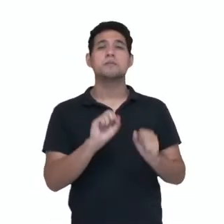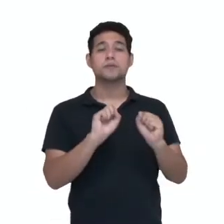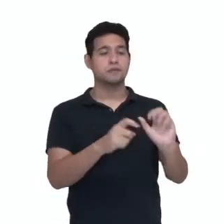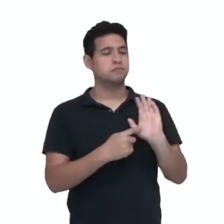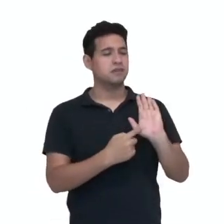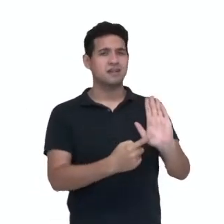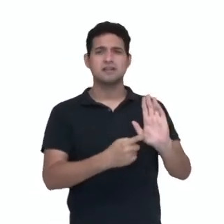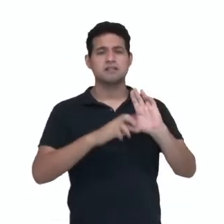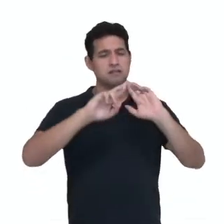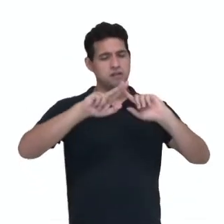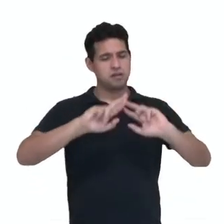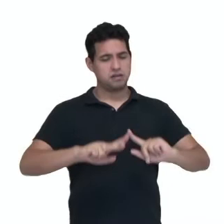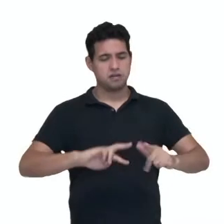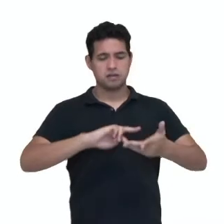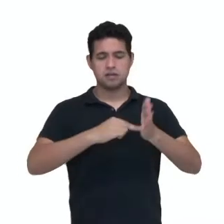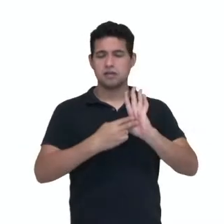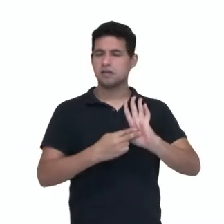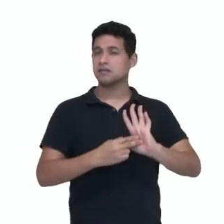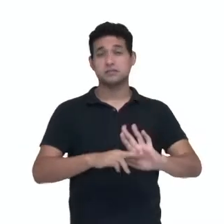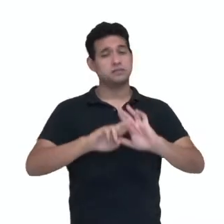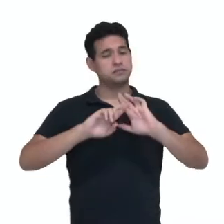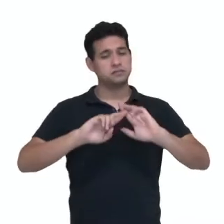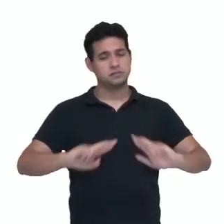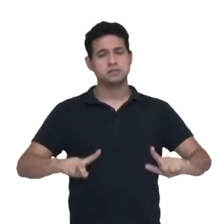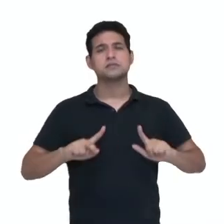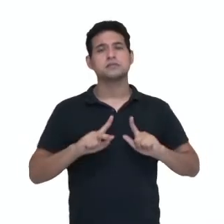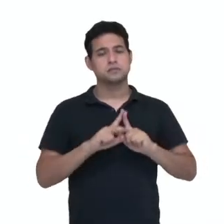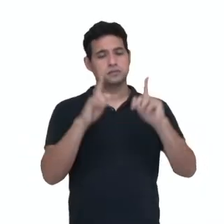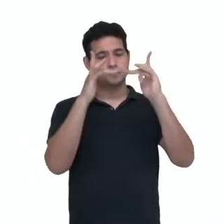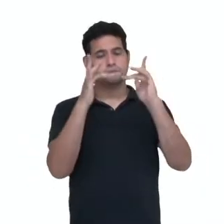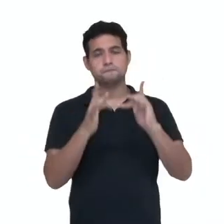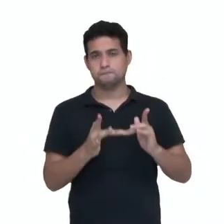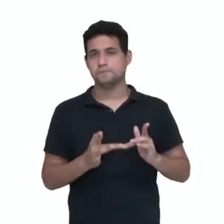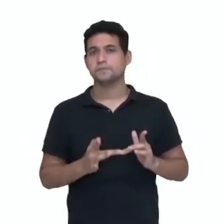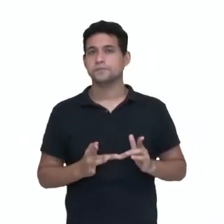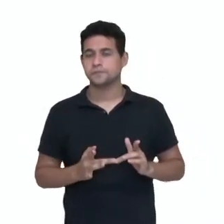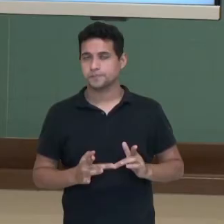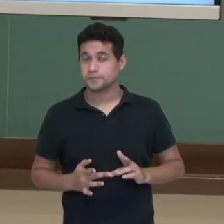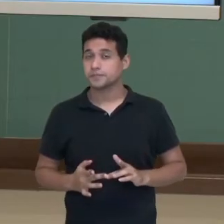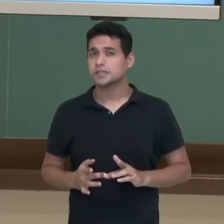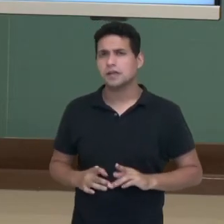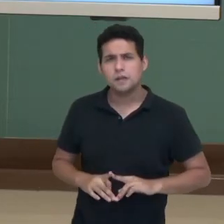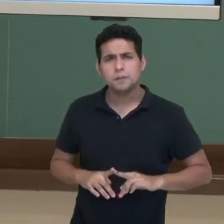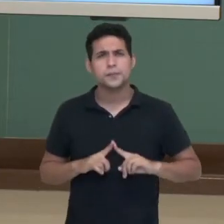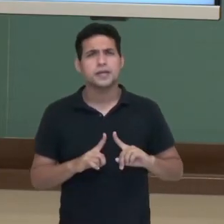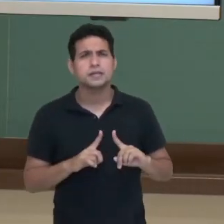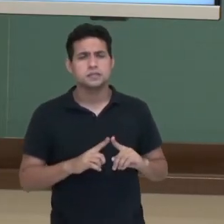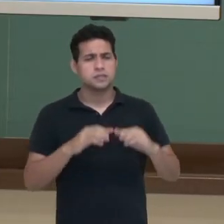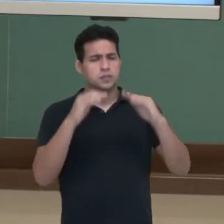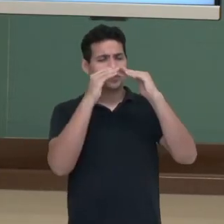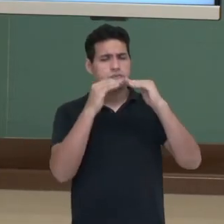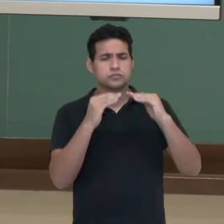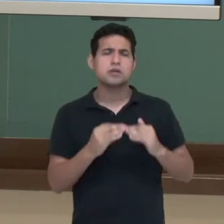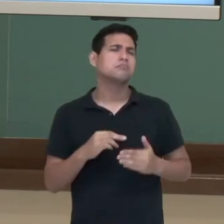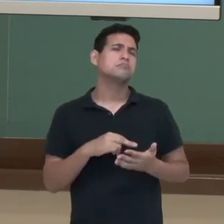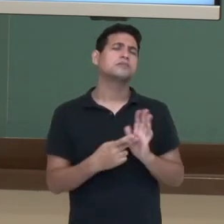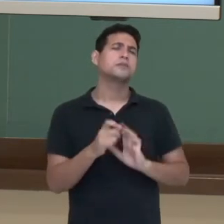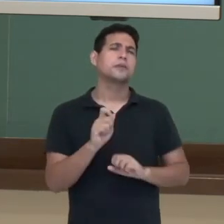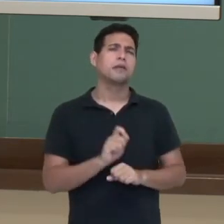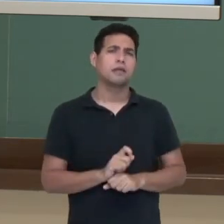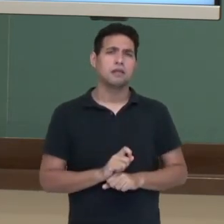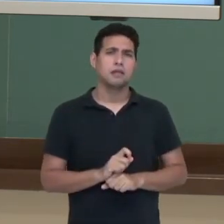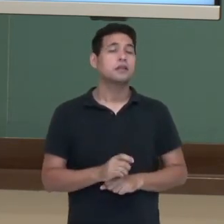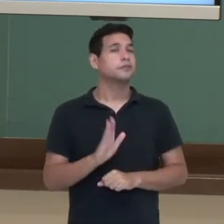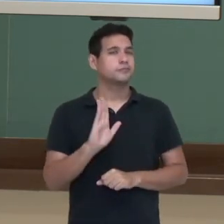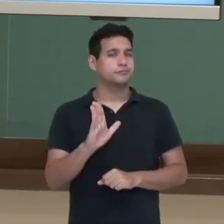expresar distintos significados o tipos de relaciones. As conjunções coordenadas